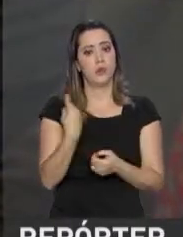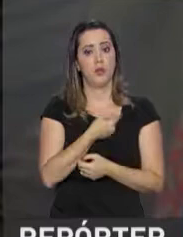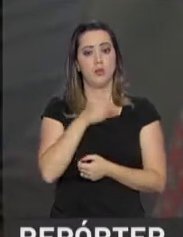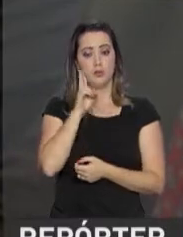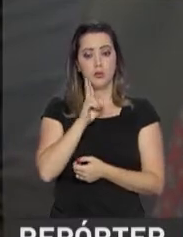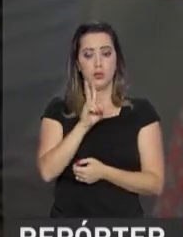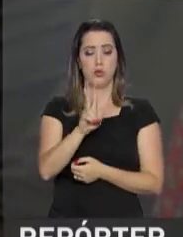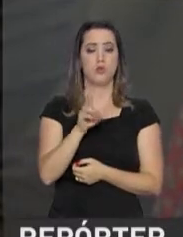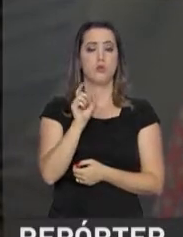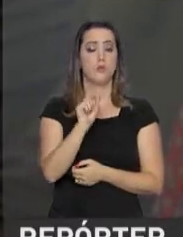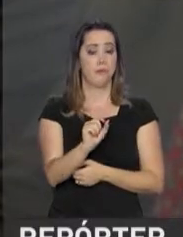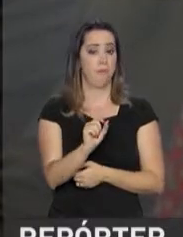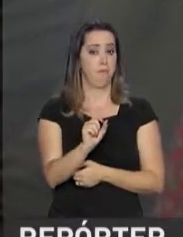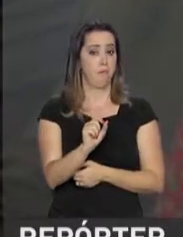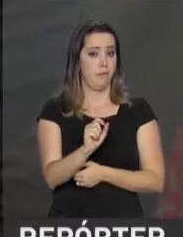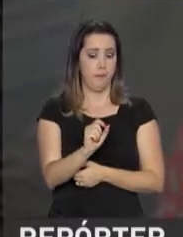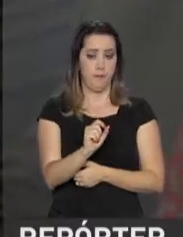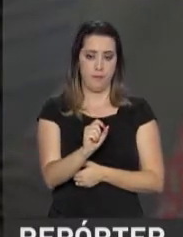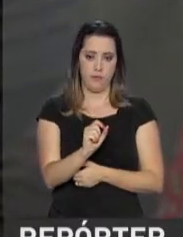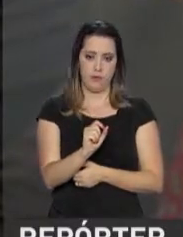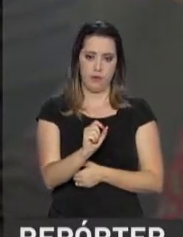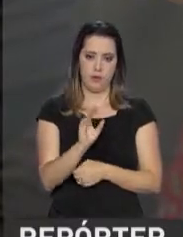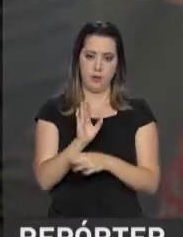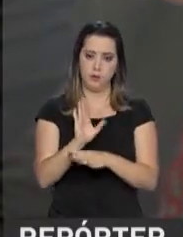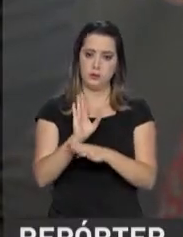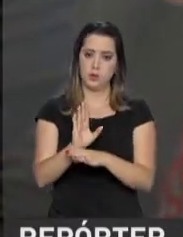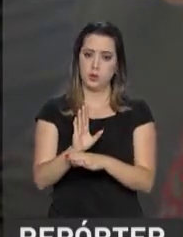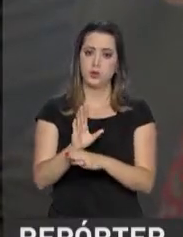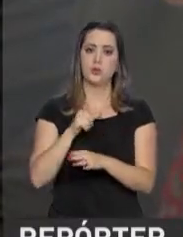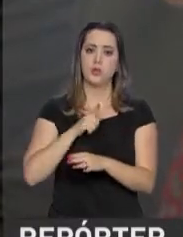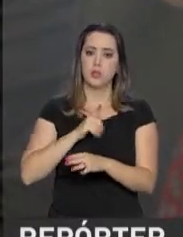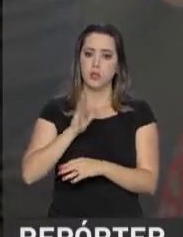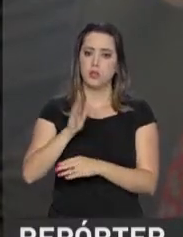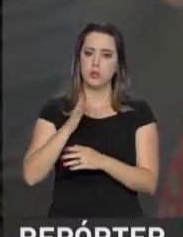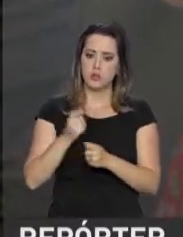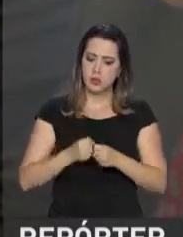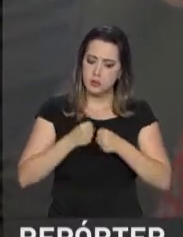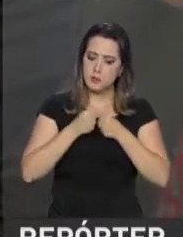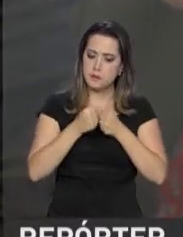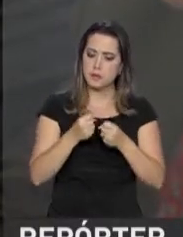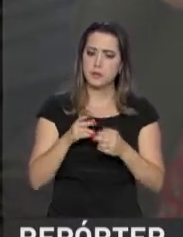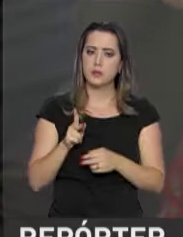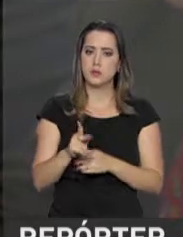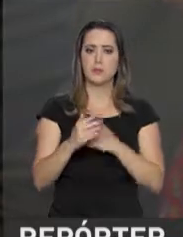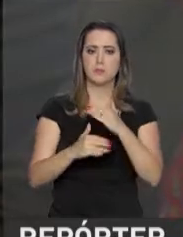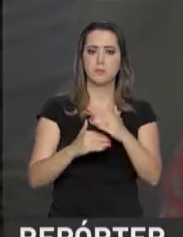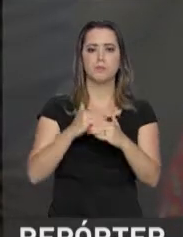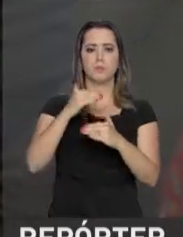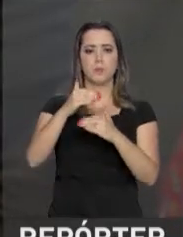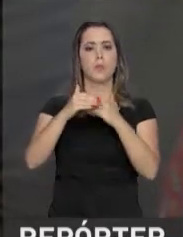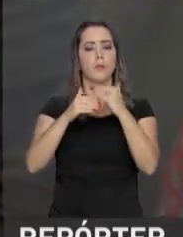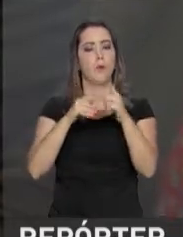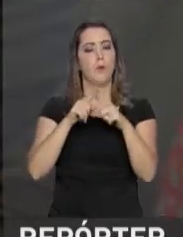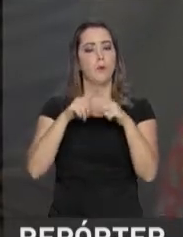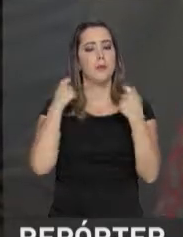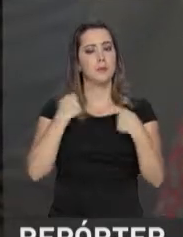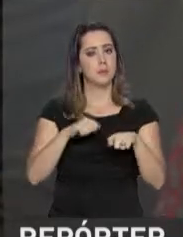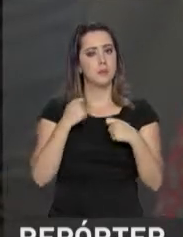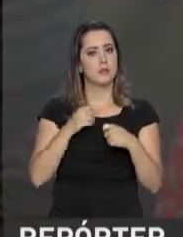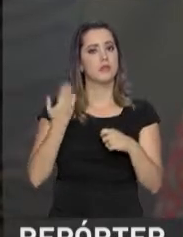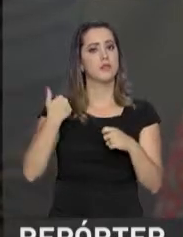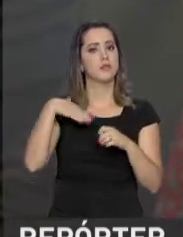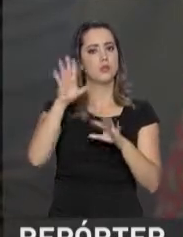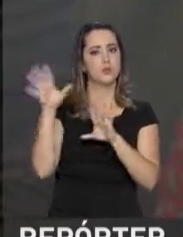avaliação é de que a cooperação existente é intensa e crescente, mas ainda necessita de